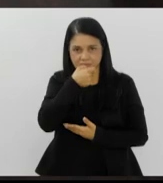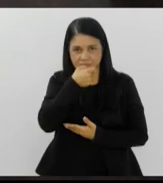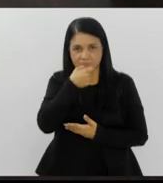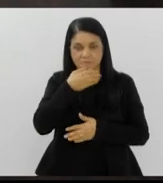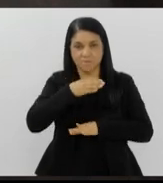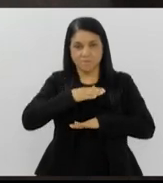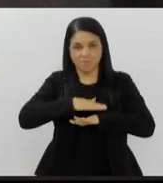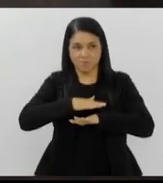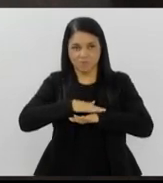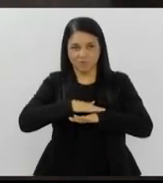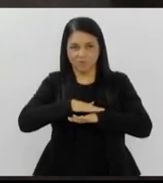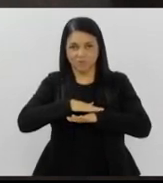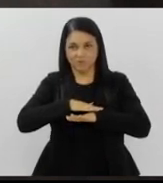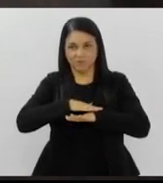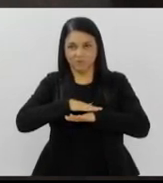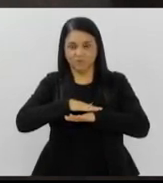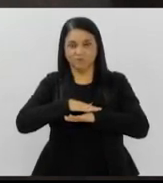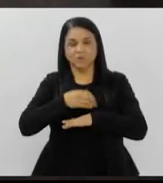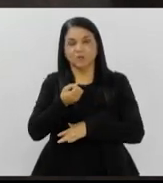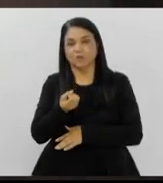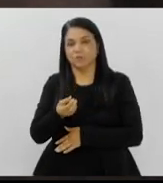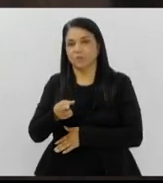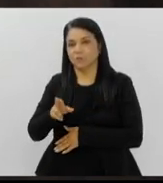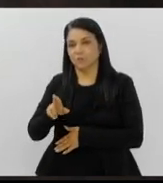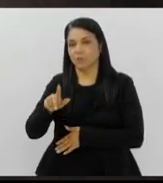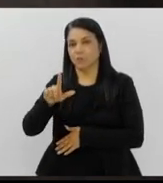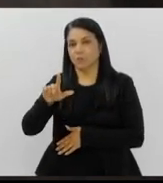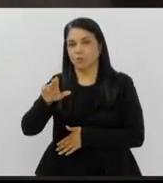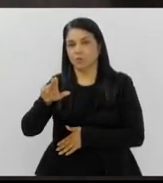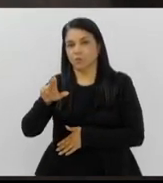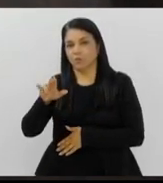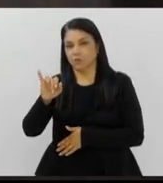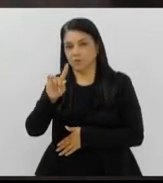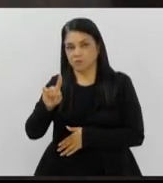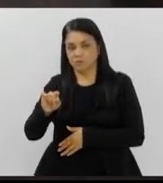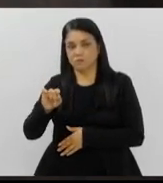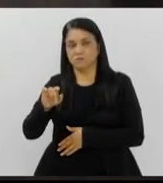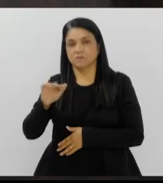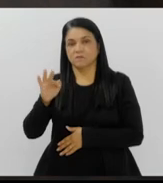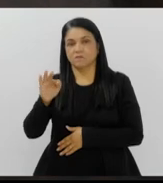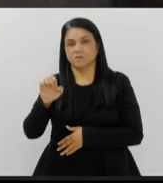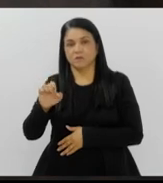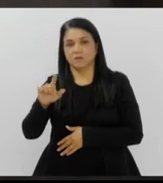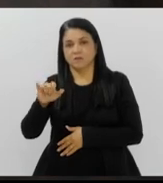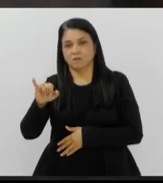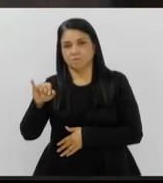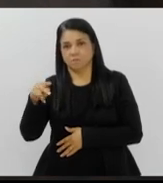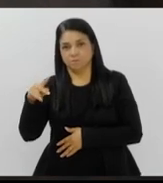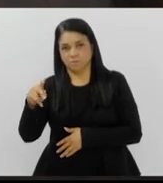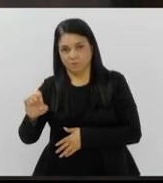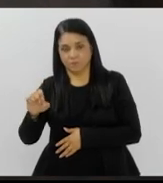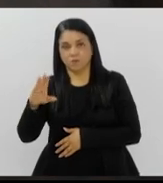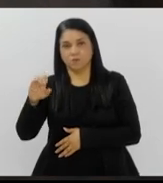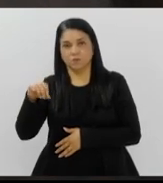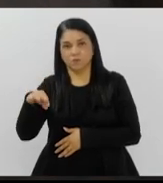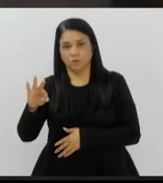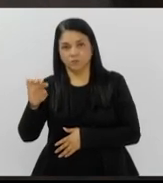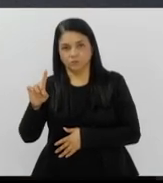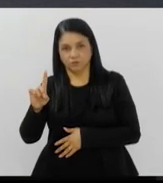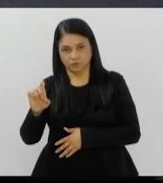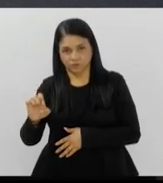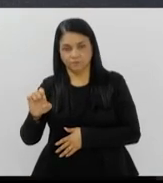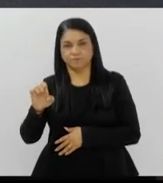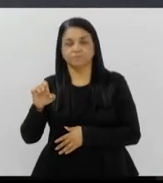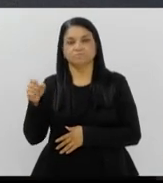neste momento, ao doutor Luiz Felipe Conde. Na tribuna, Vossa Excelência dispõe de